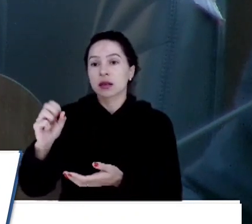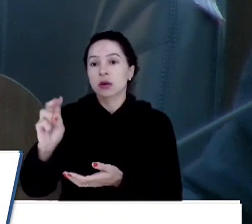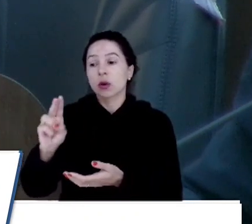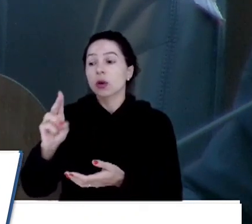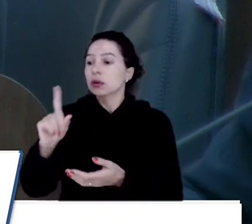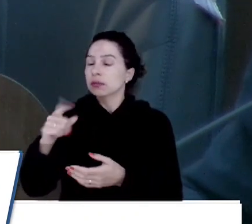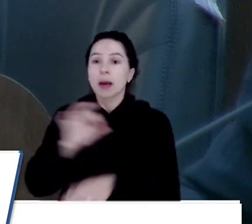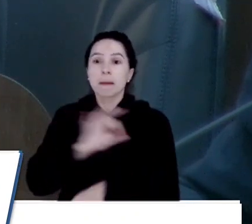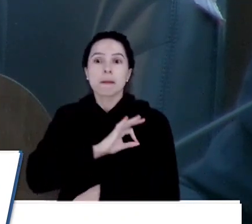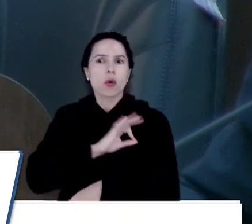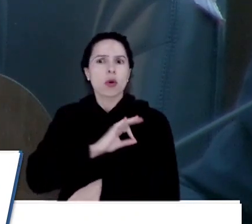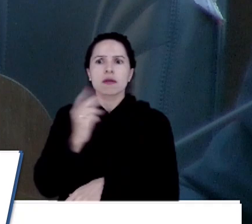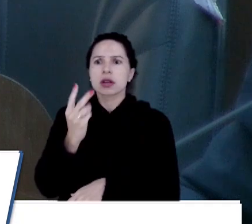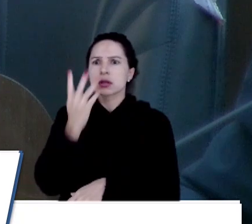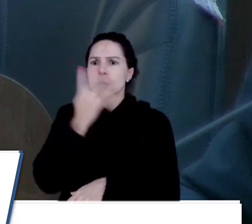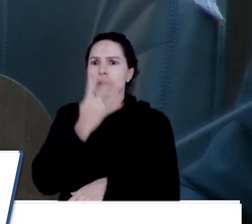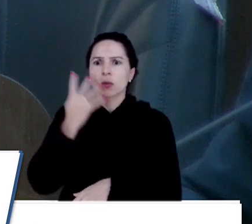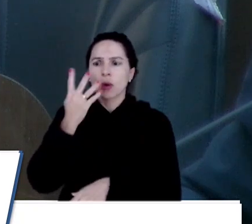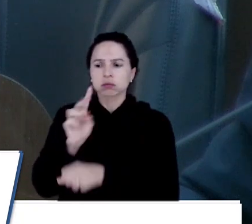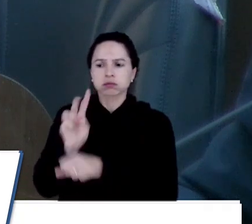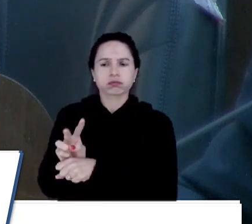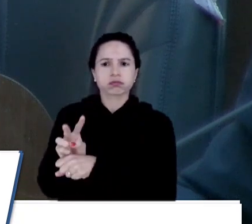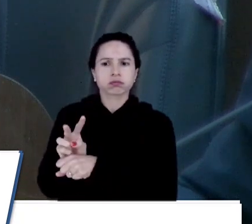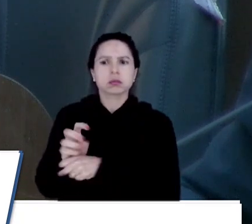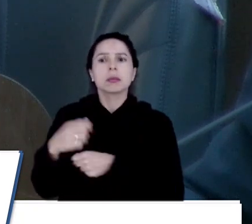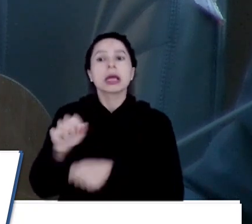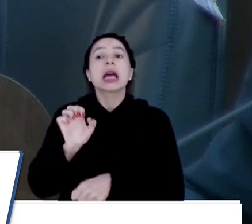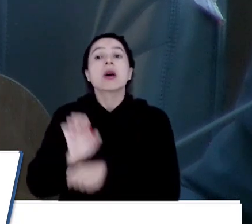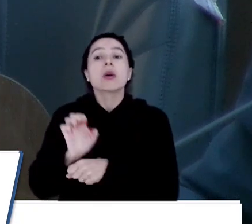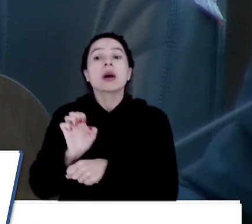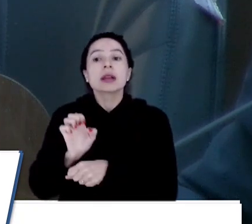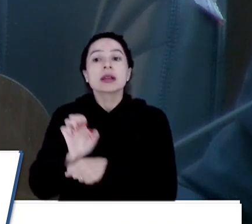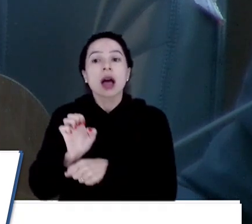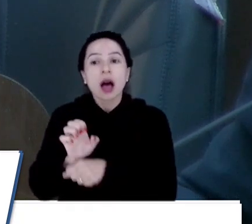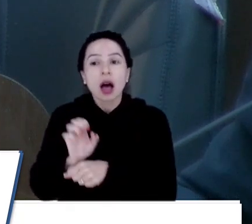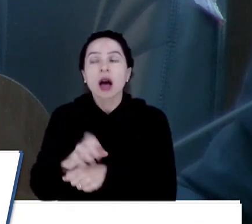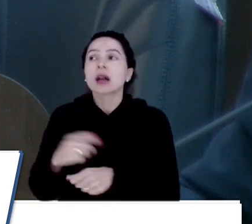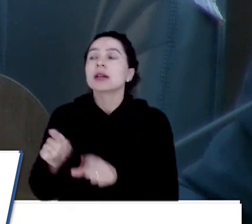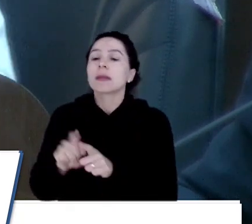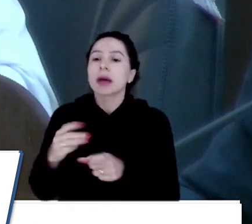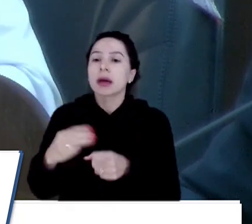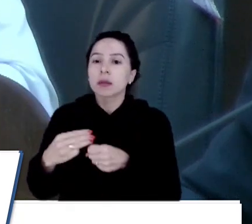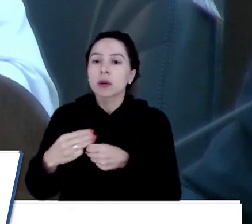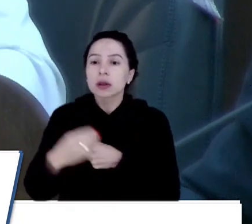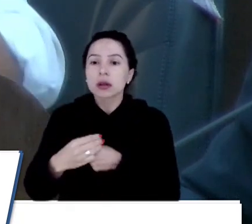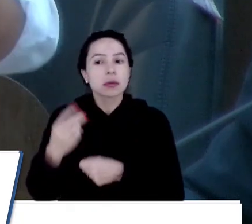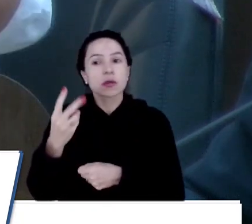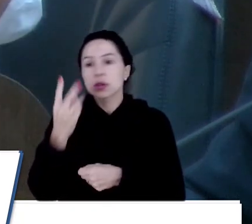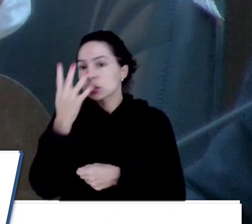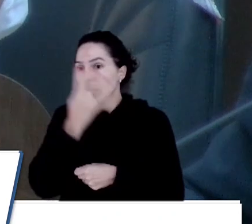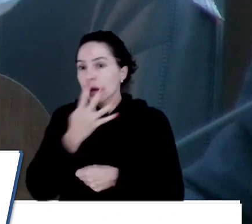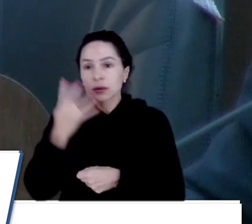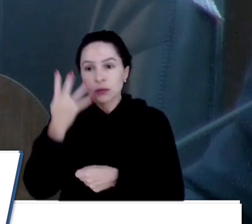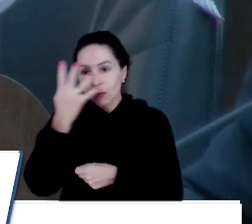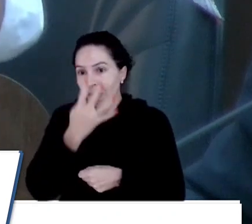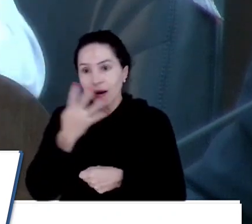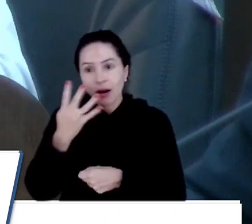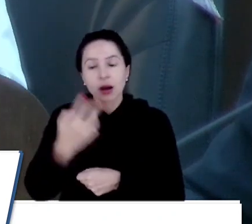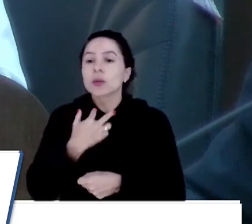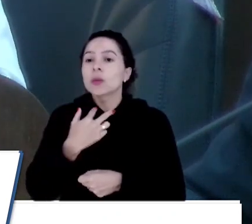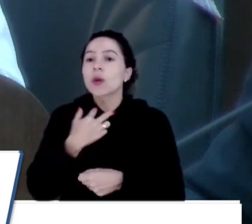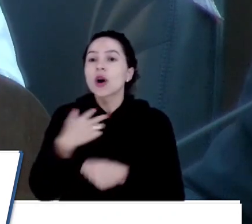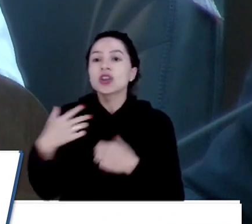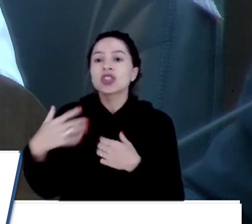lá 24 horas. Tem que ter a presença do Estado, tem que ter a presença do município 24 horas. Não pode deixar por